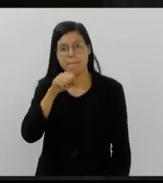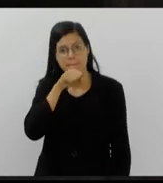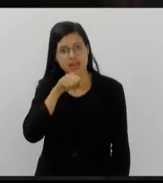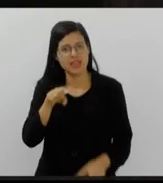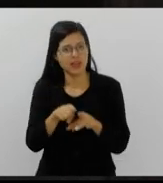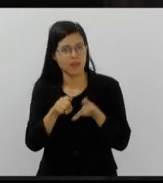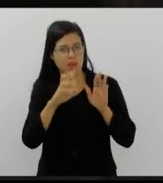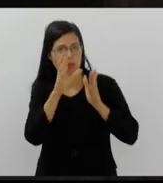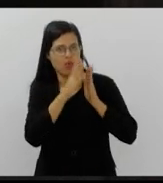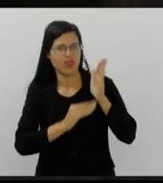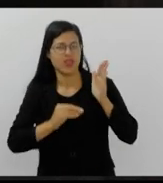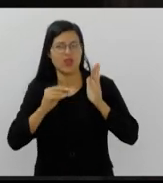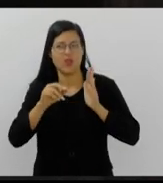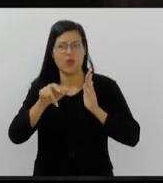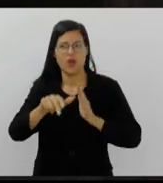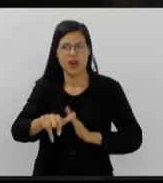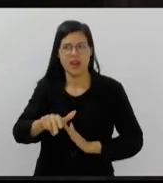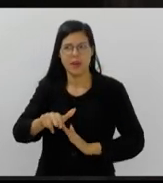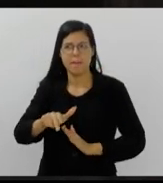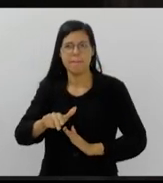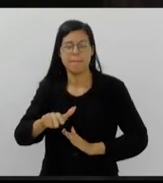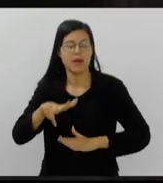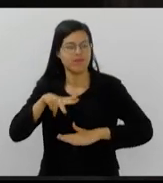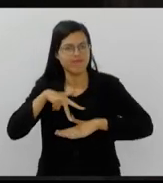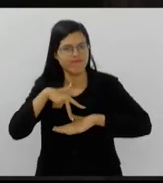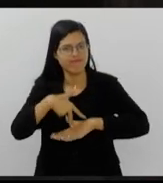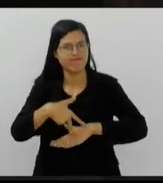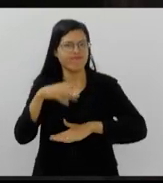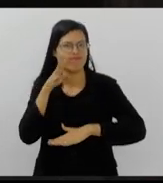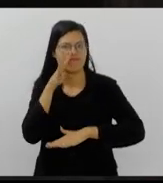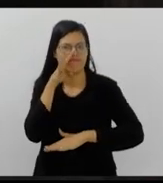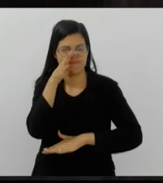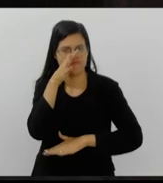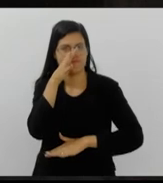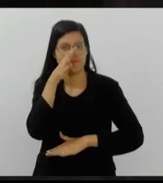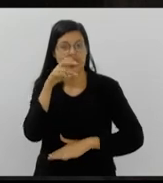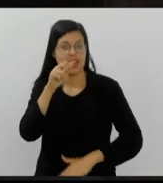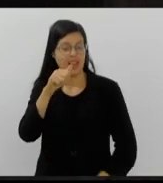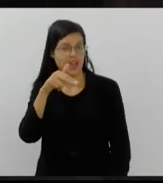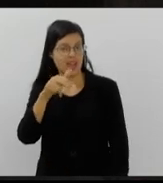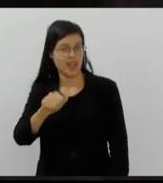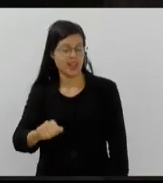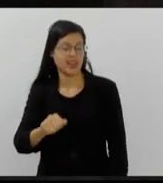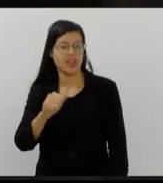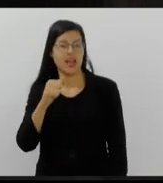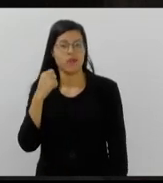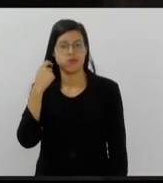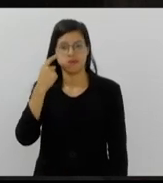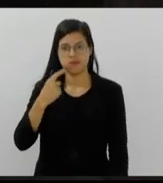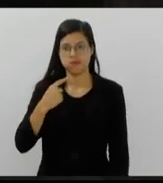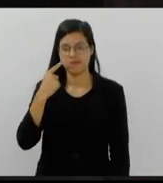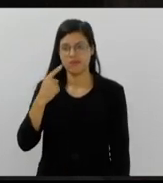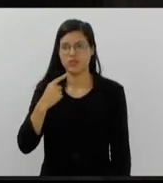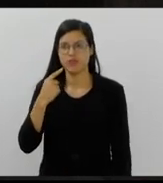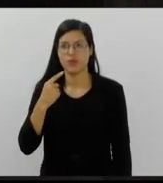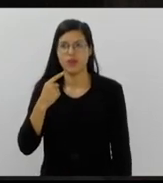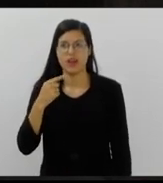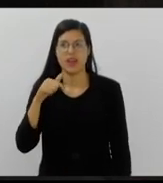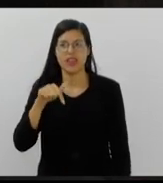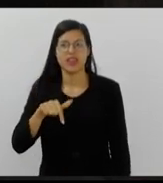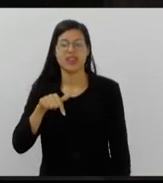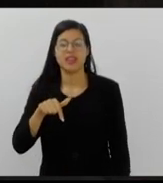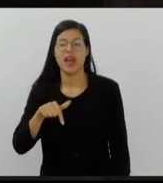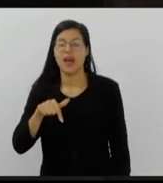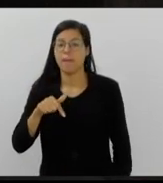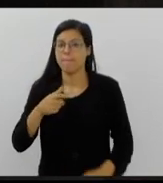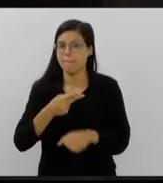irmã espirituosamente inabalável, doutor Nélio. Ana é uma advogada de escola, premiada